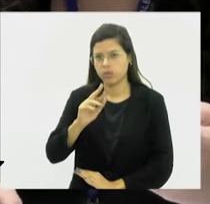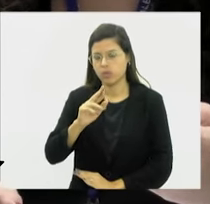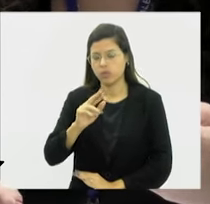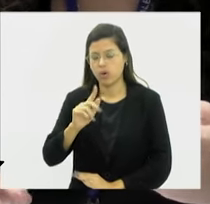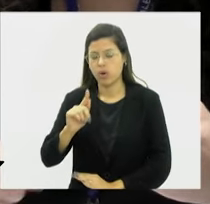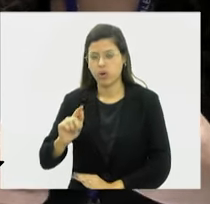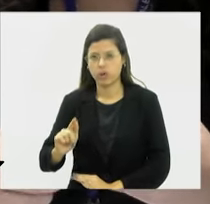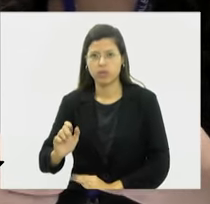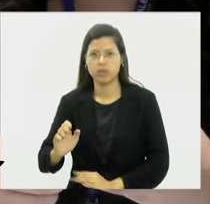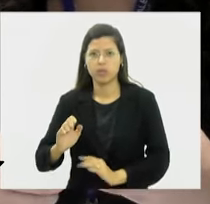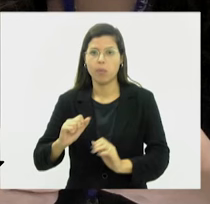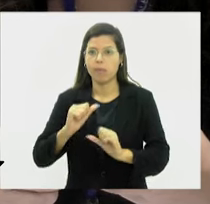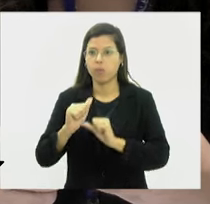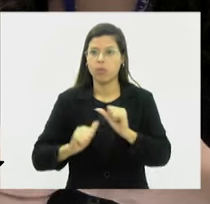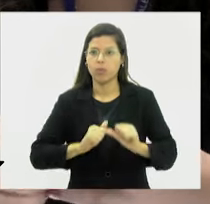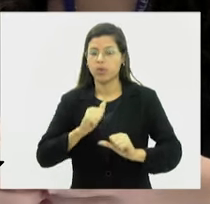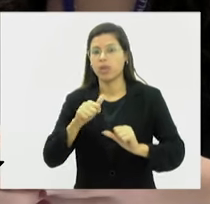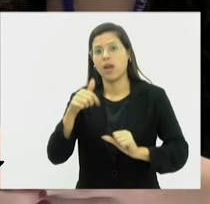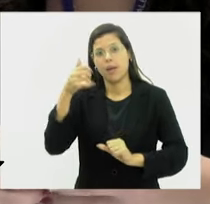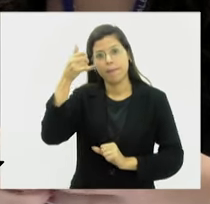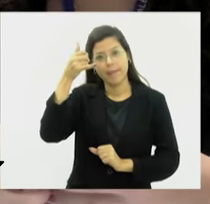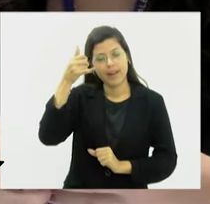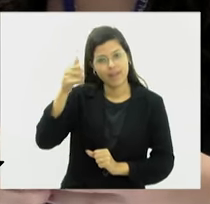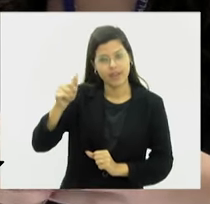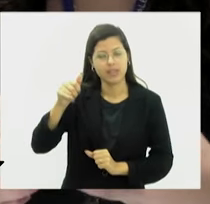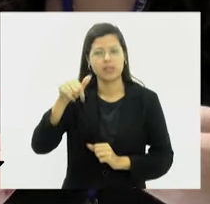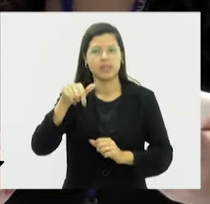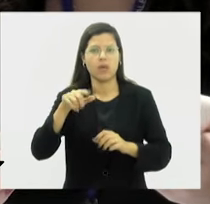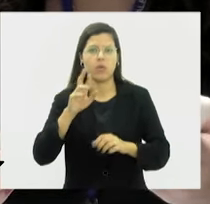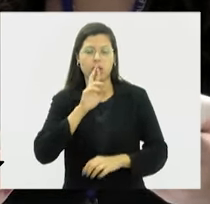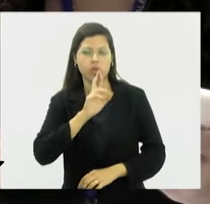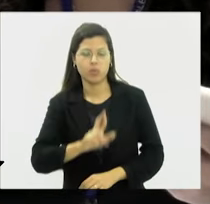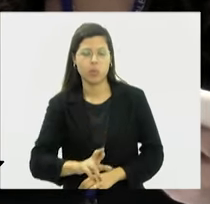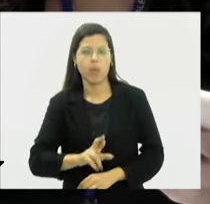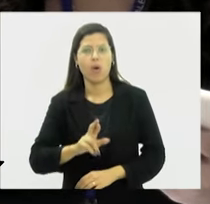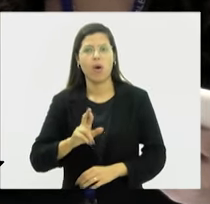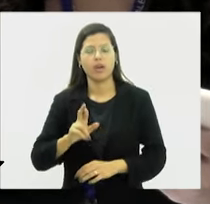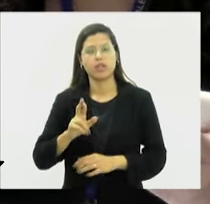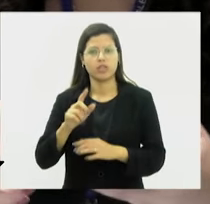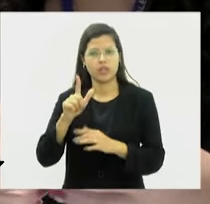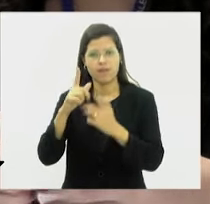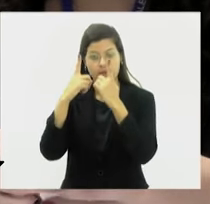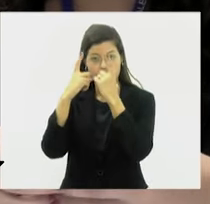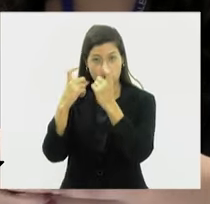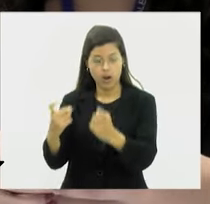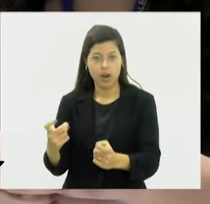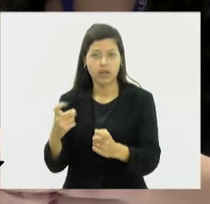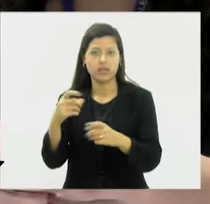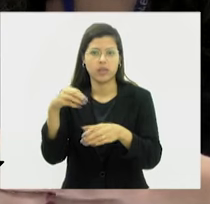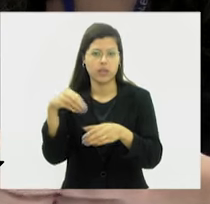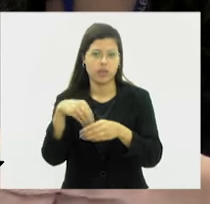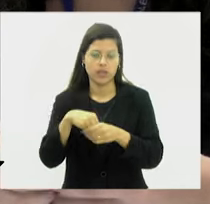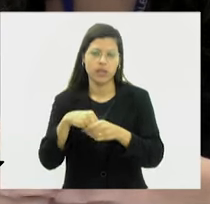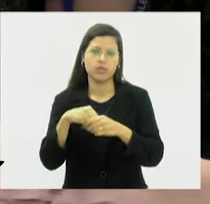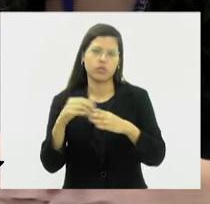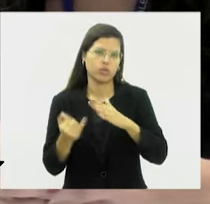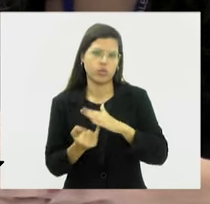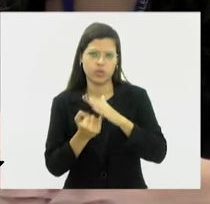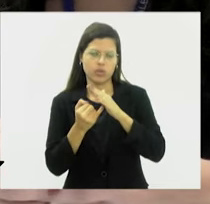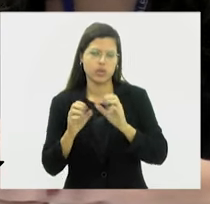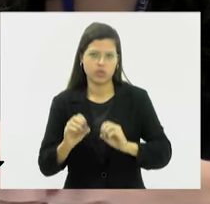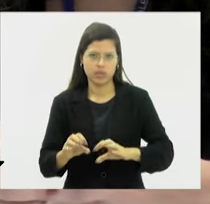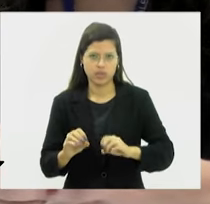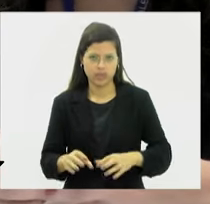e coloca promover medidas de prevenção e resposta a ataques, atentados e atentados em instituições de ensino. O meu